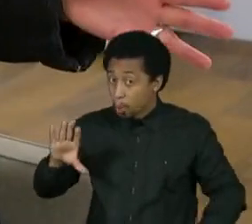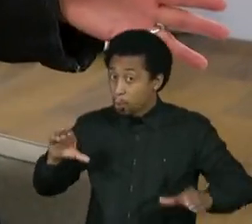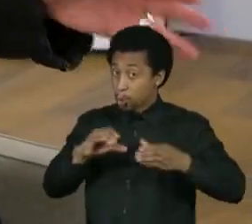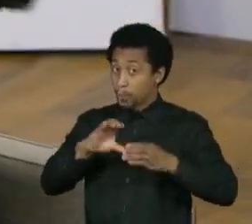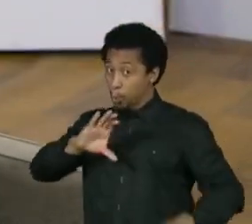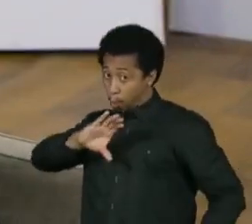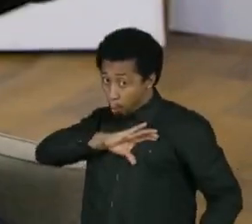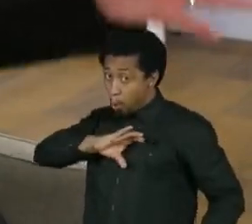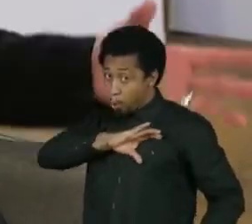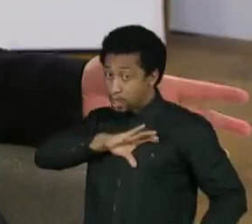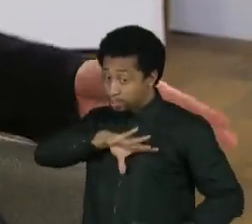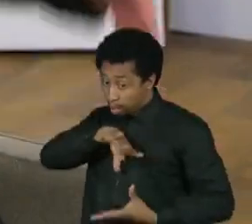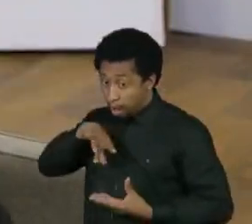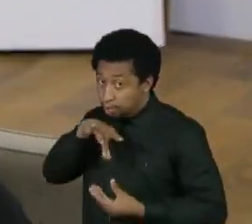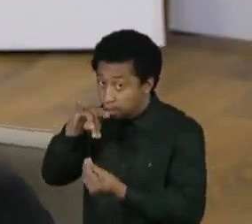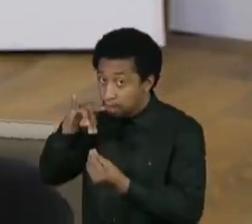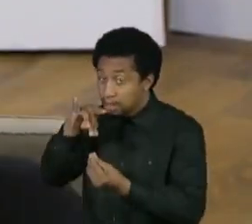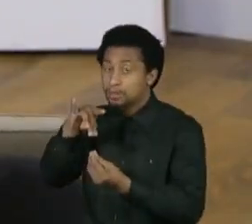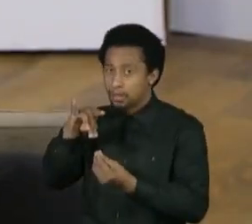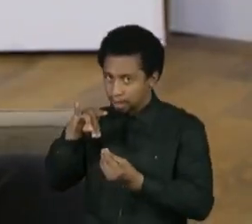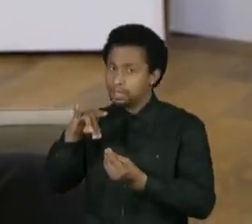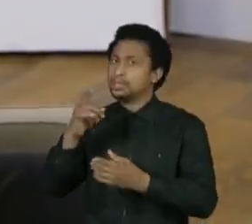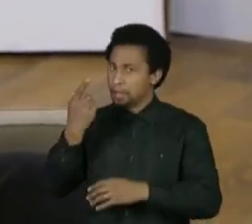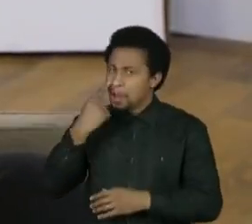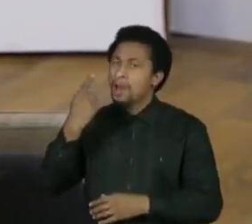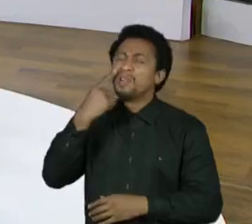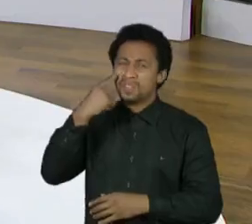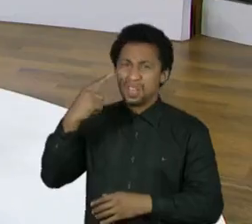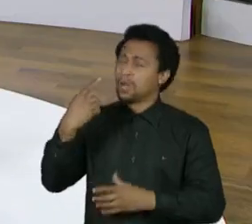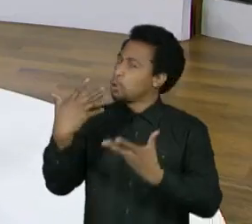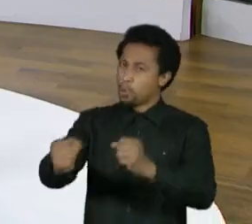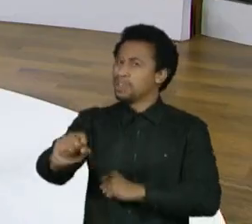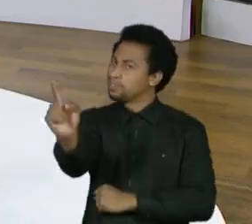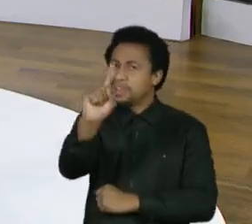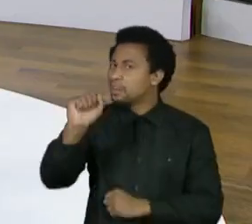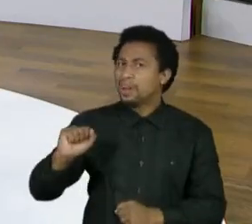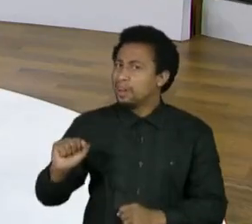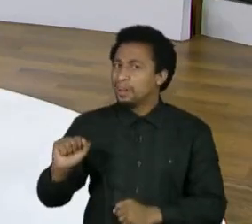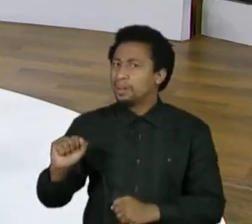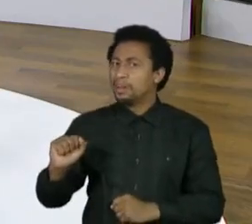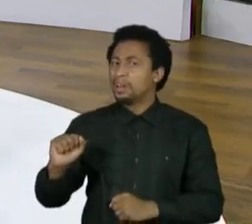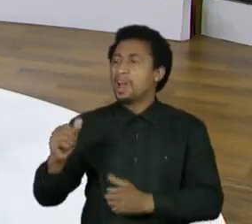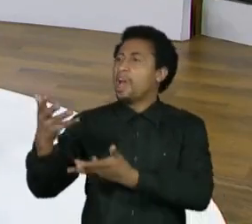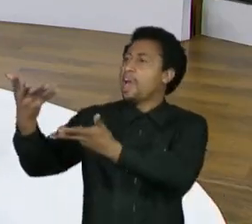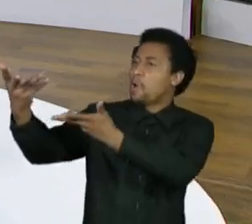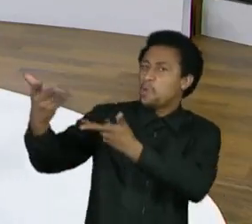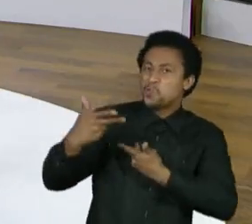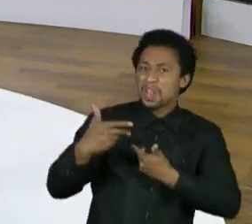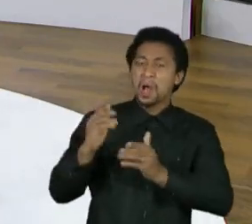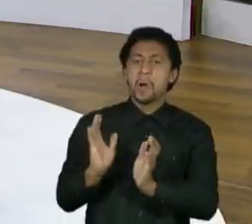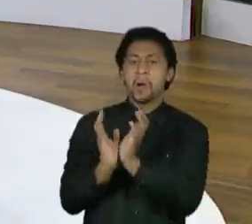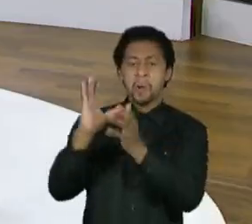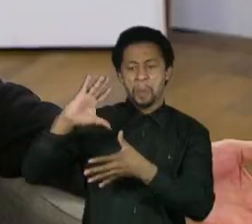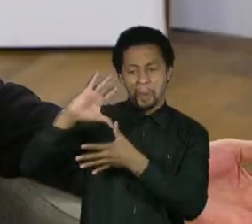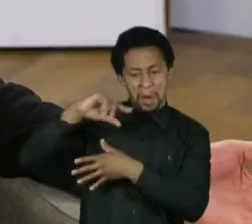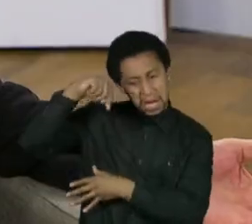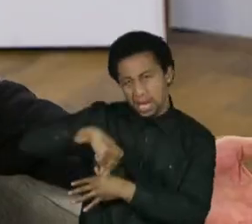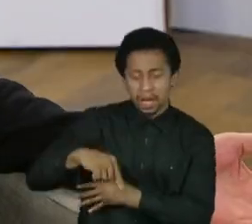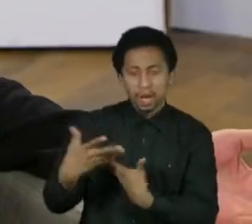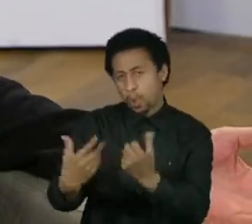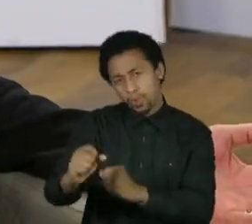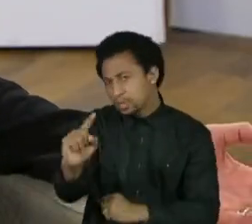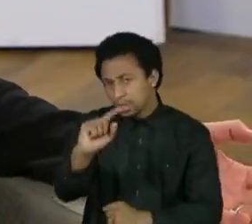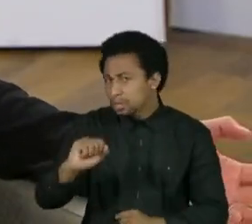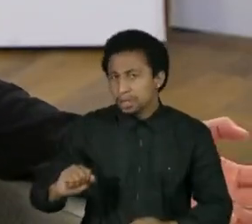num caso desse, os jogadores da seleção brasileira de 82, eles não iam jogar, entendeu? Não precisava ser democracia corintiana, não iriam